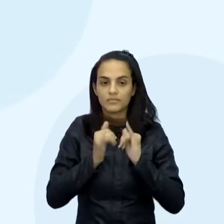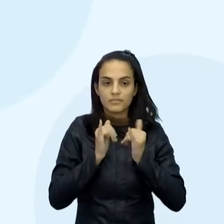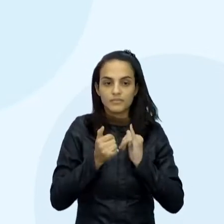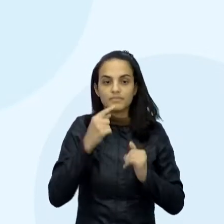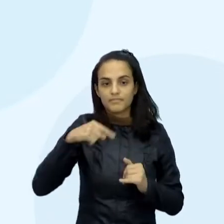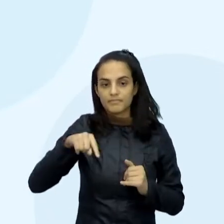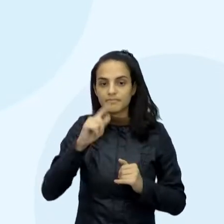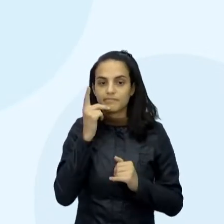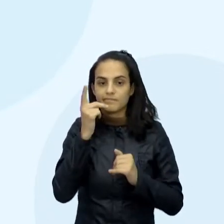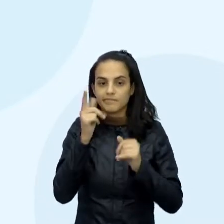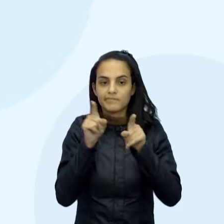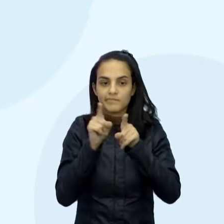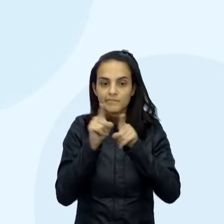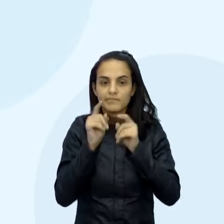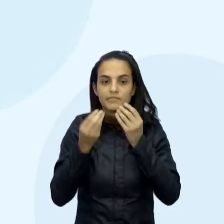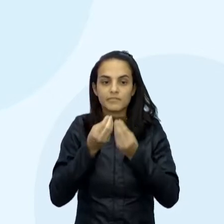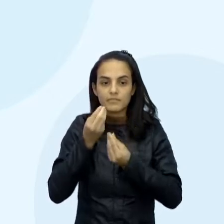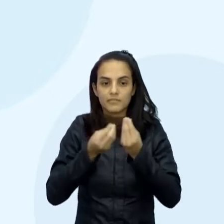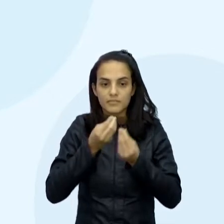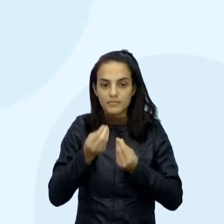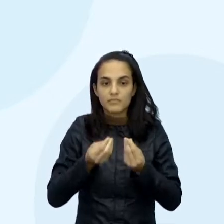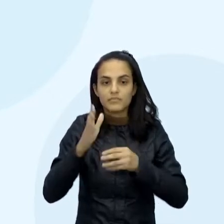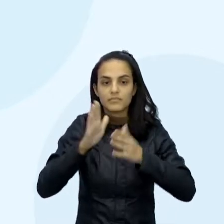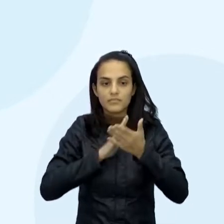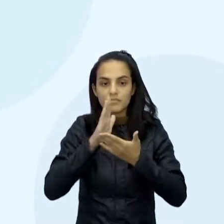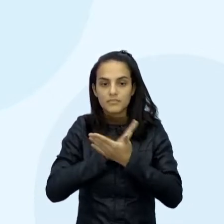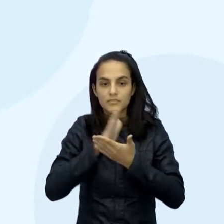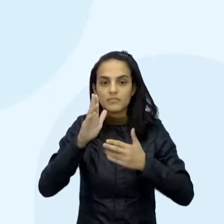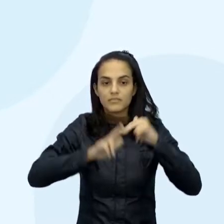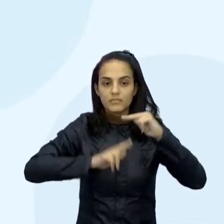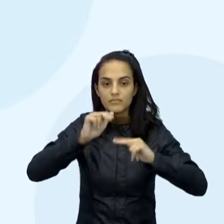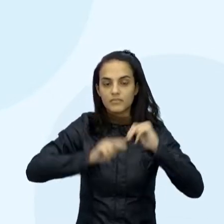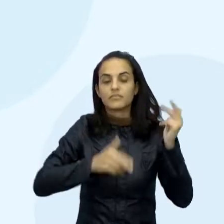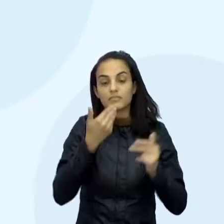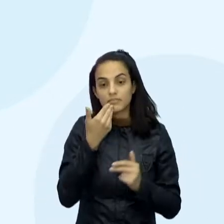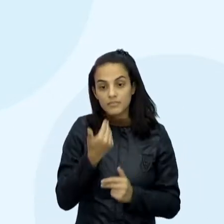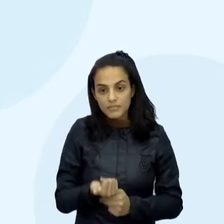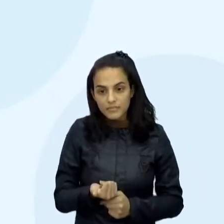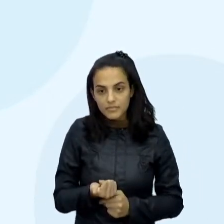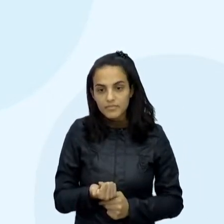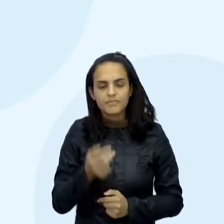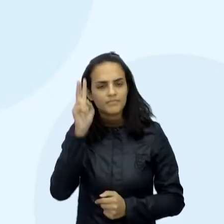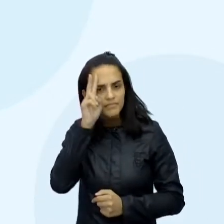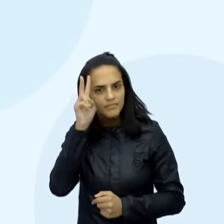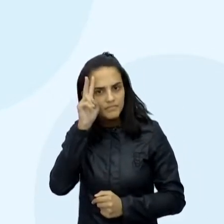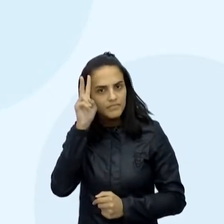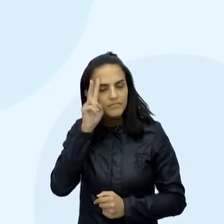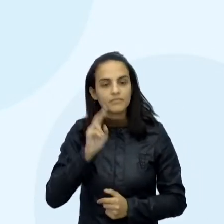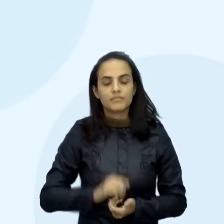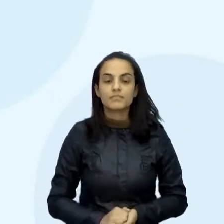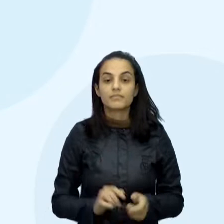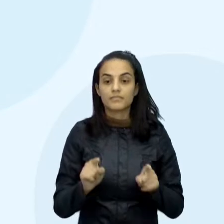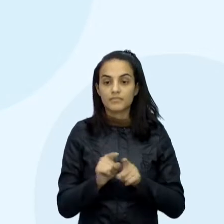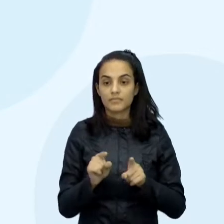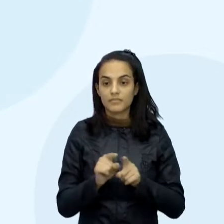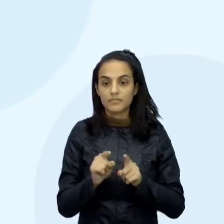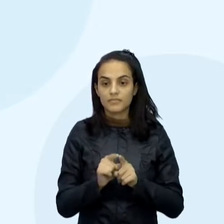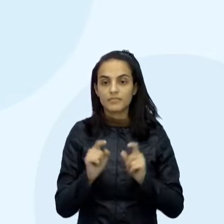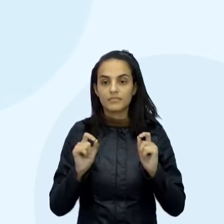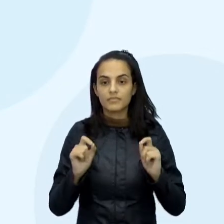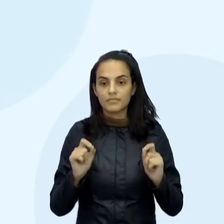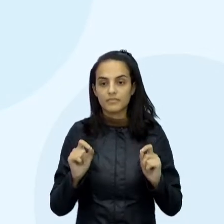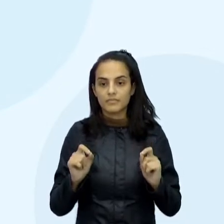A gente falou sobre o funcionamento de algumas máquinas, hoje a gente vai falar um pouco melhor, relembrar isso daqui, né, e também sobre